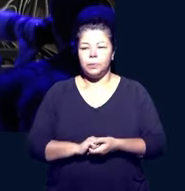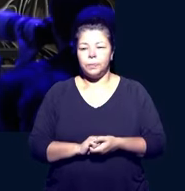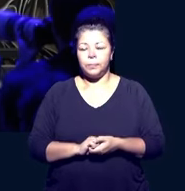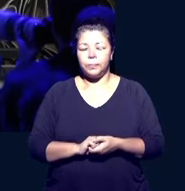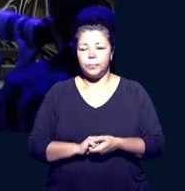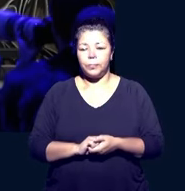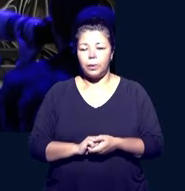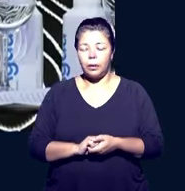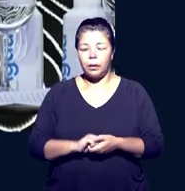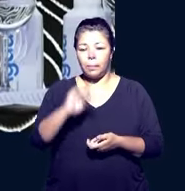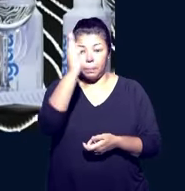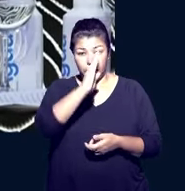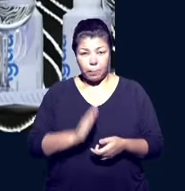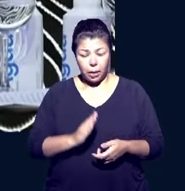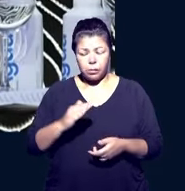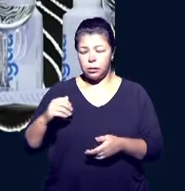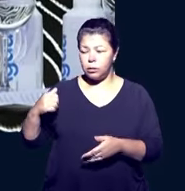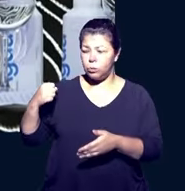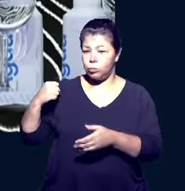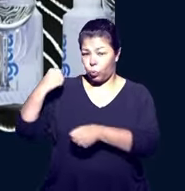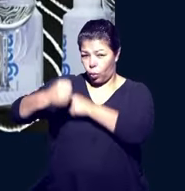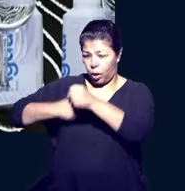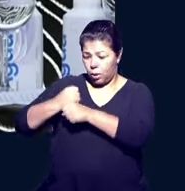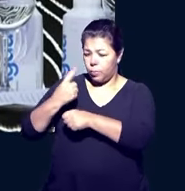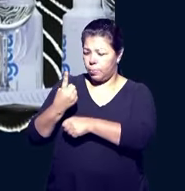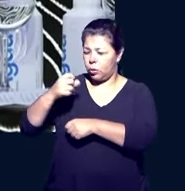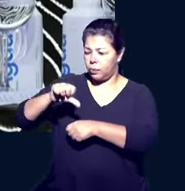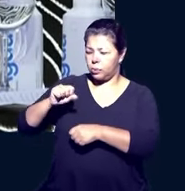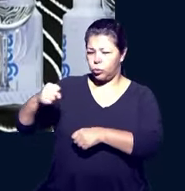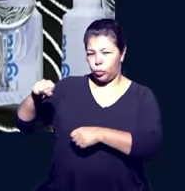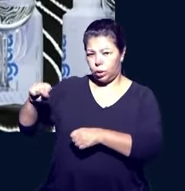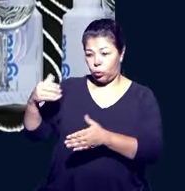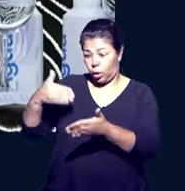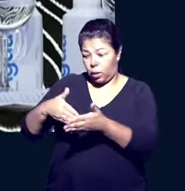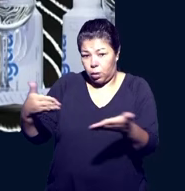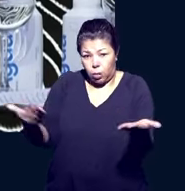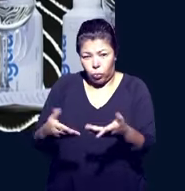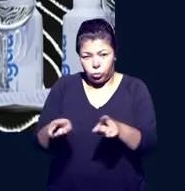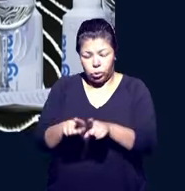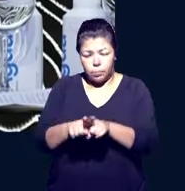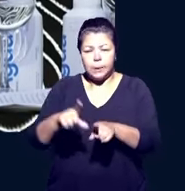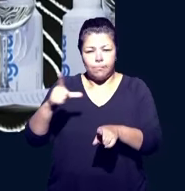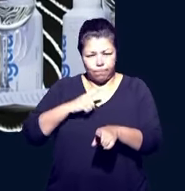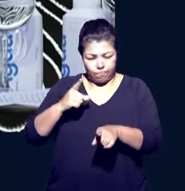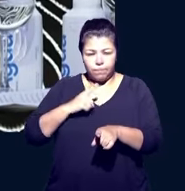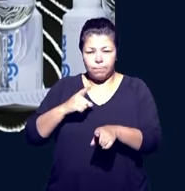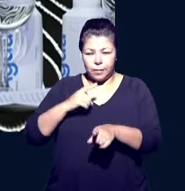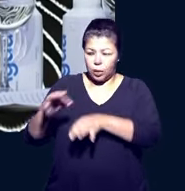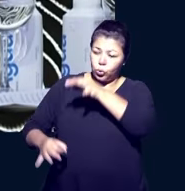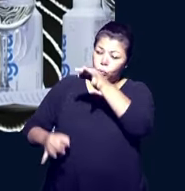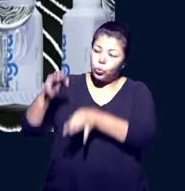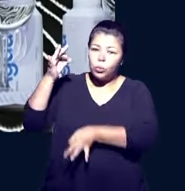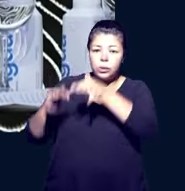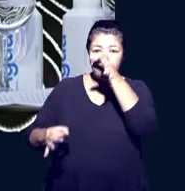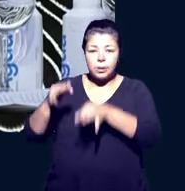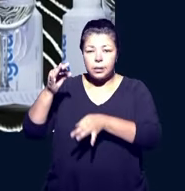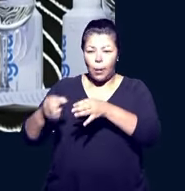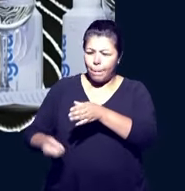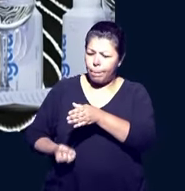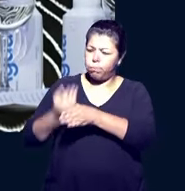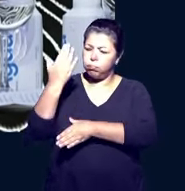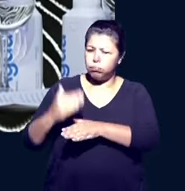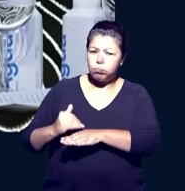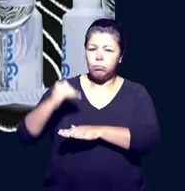epidemia de judicialização o Brasil é o país que Possivelmente tem o maior nível de judicialização no mundo e é uma judicialização